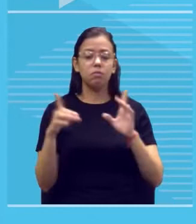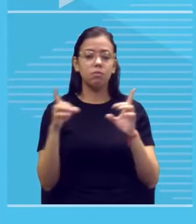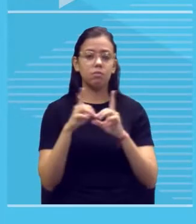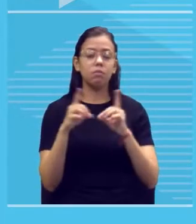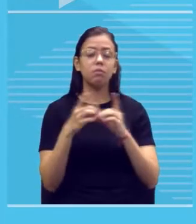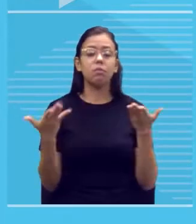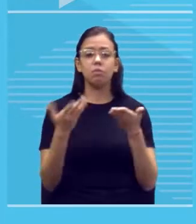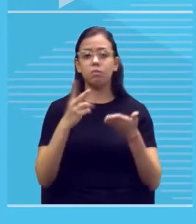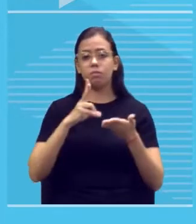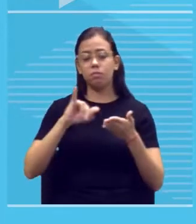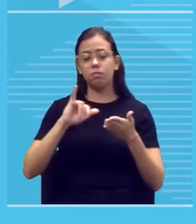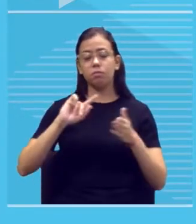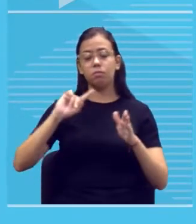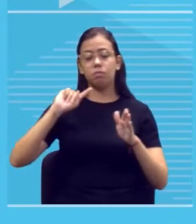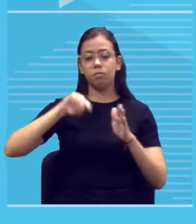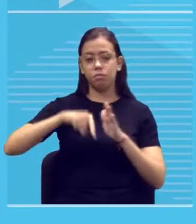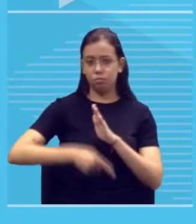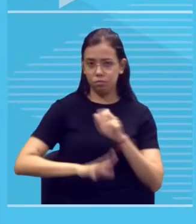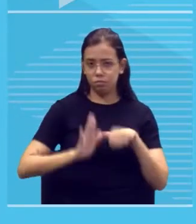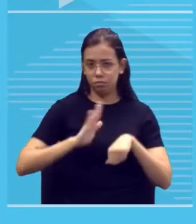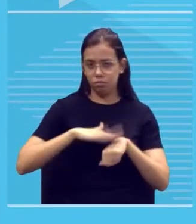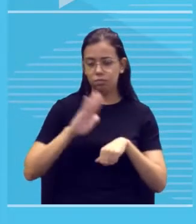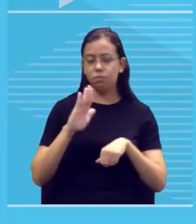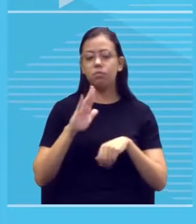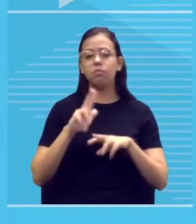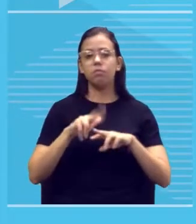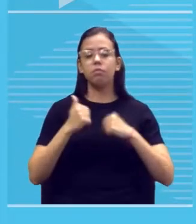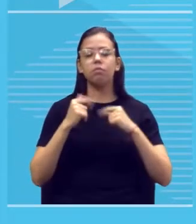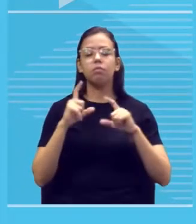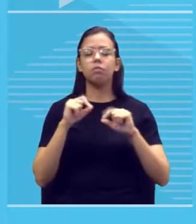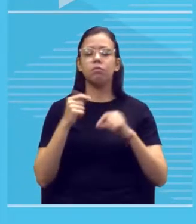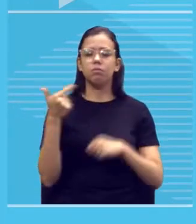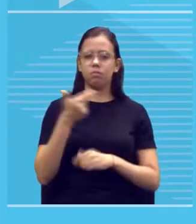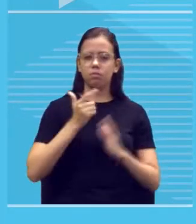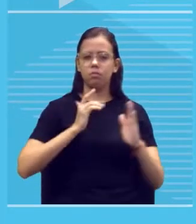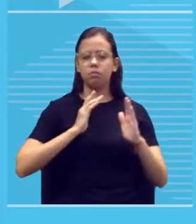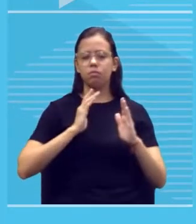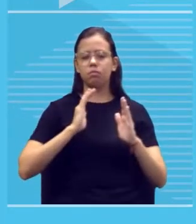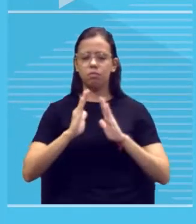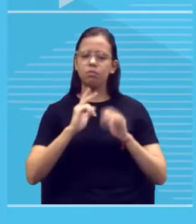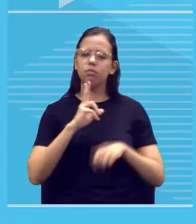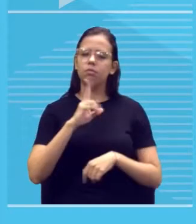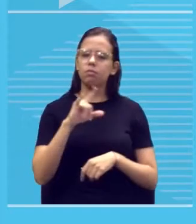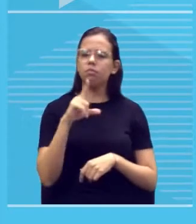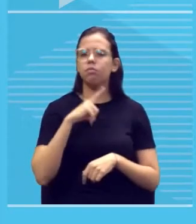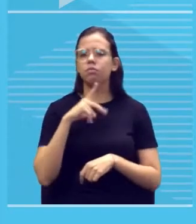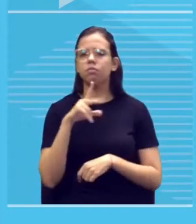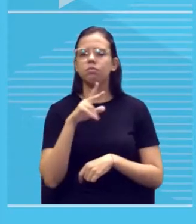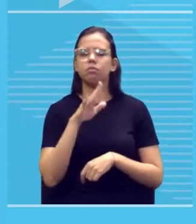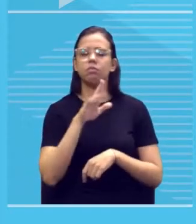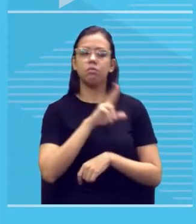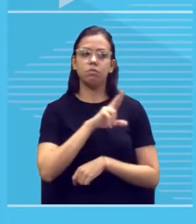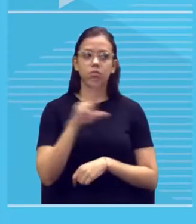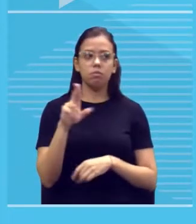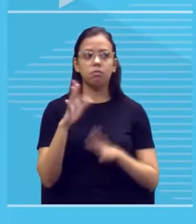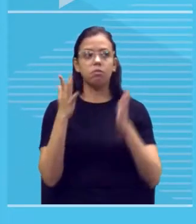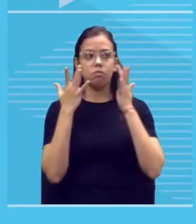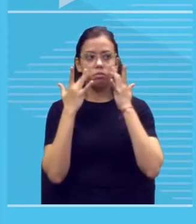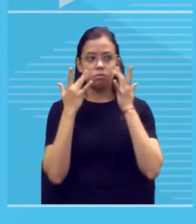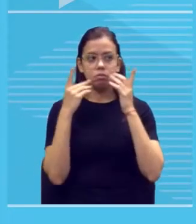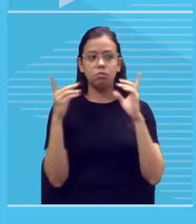aprofundado tanto que ele vai ser chamado nessa segunda fase de teatro didático né E como o próprio nome diz